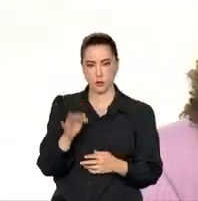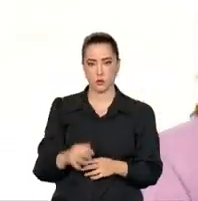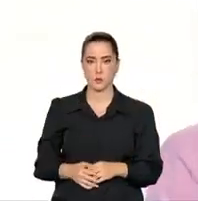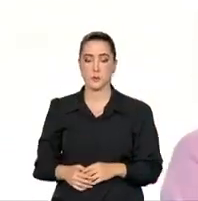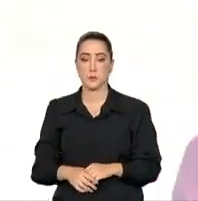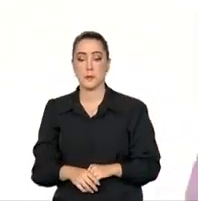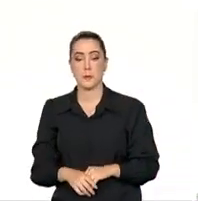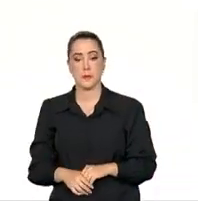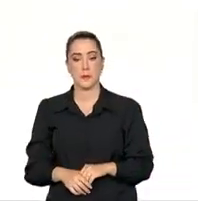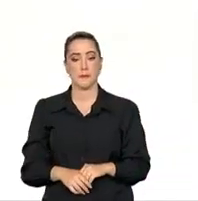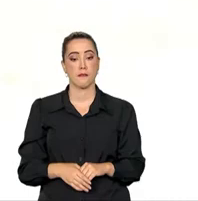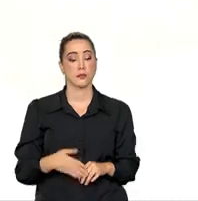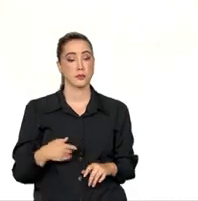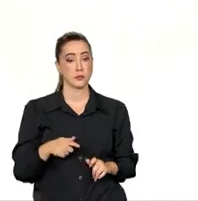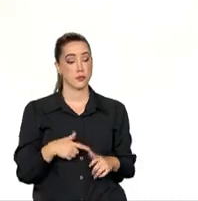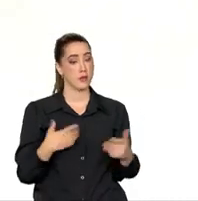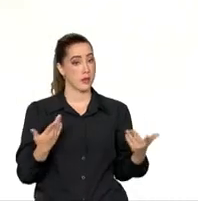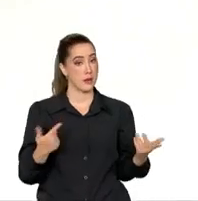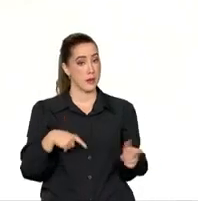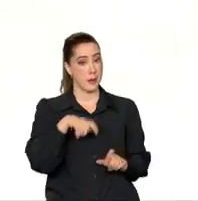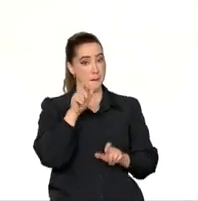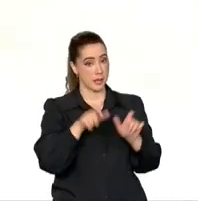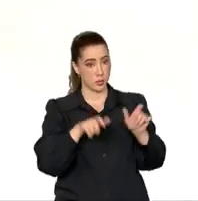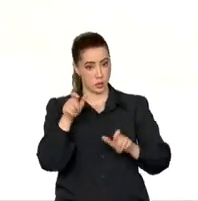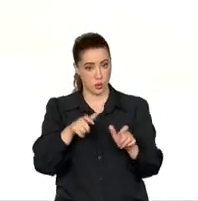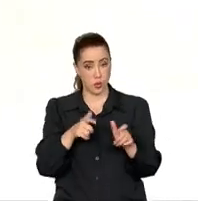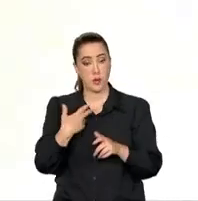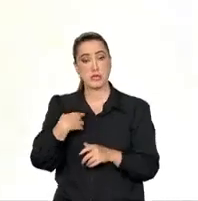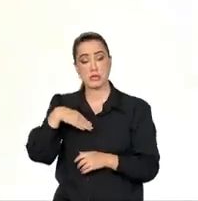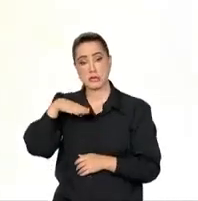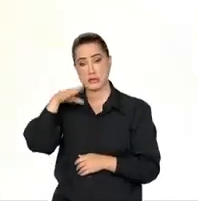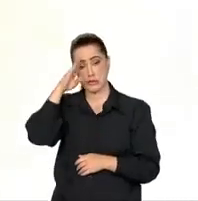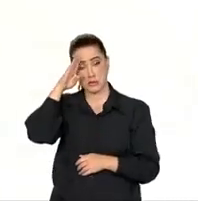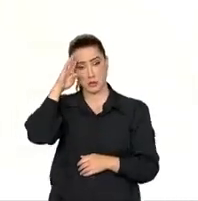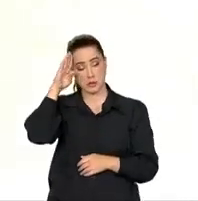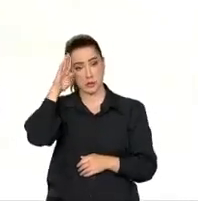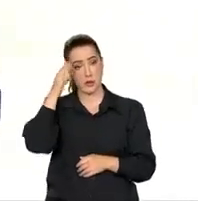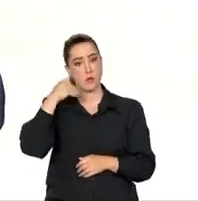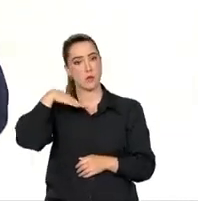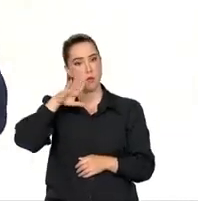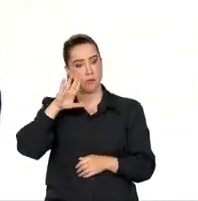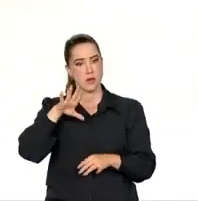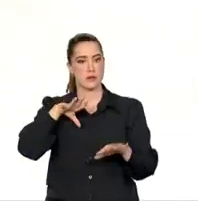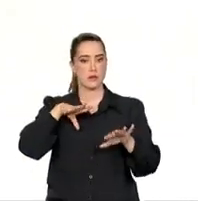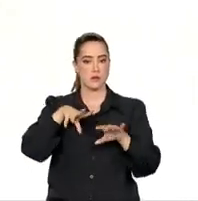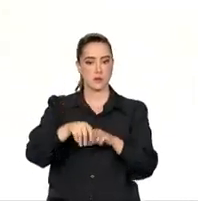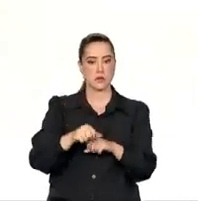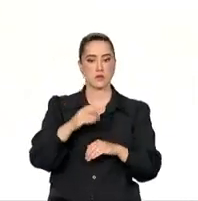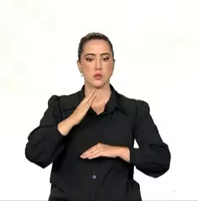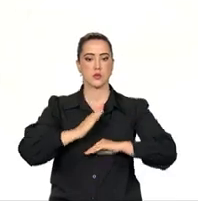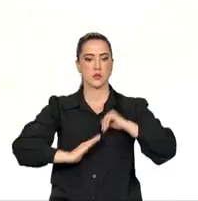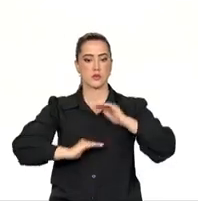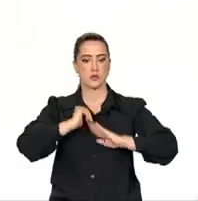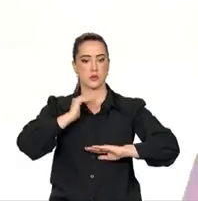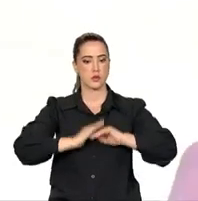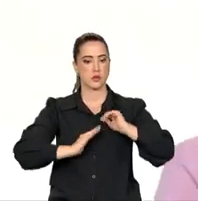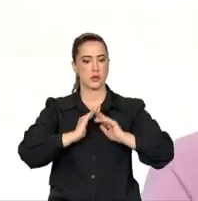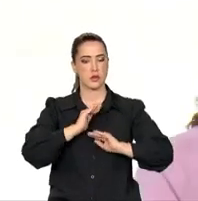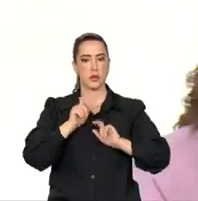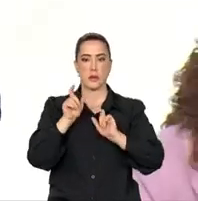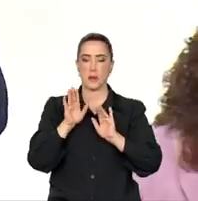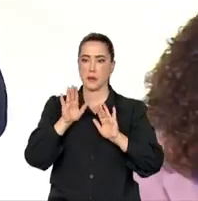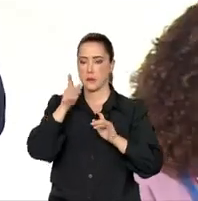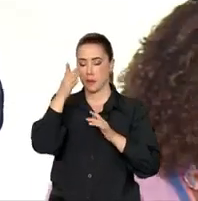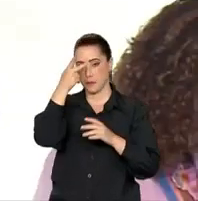educação. São pessoas com graduação, com mais formação adequada, especializados em pessoas